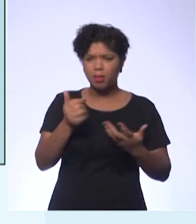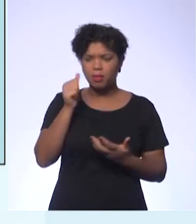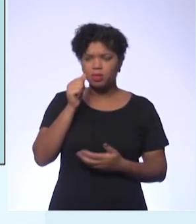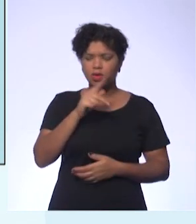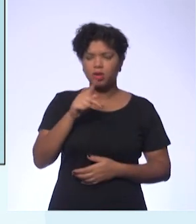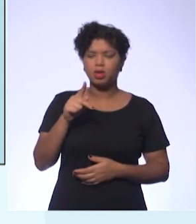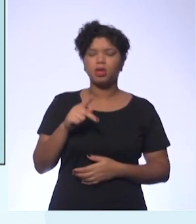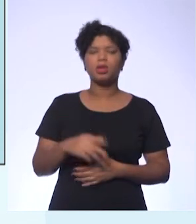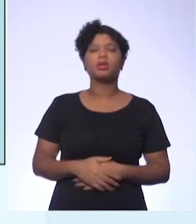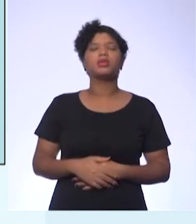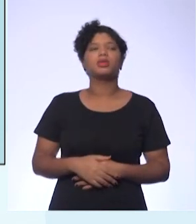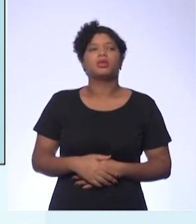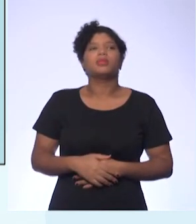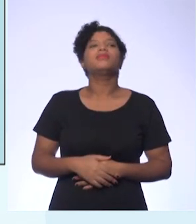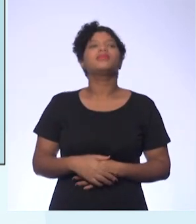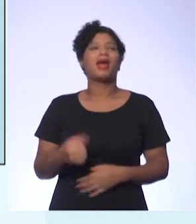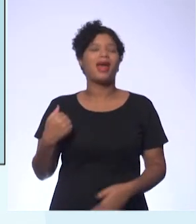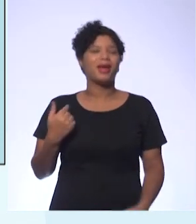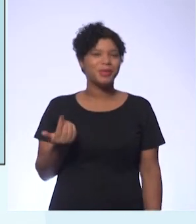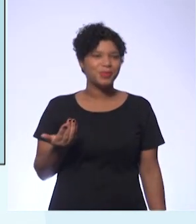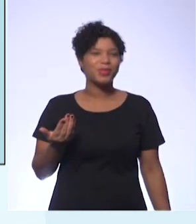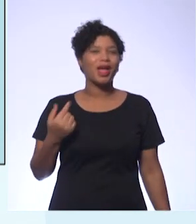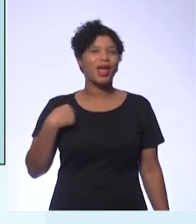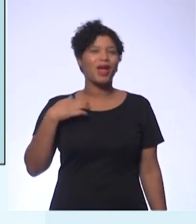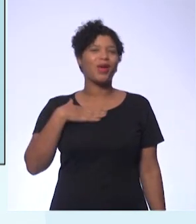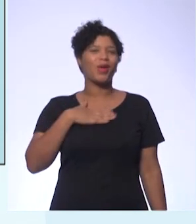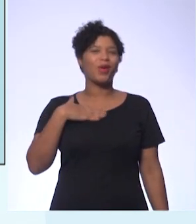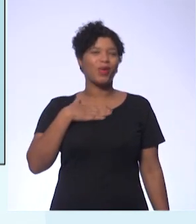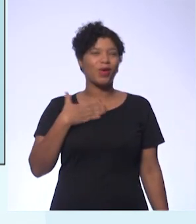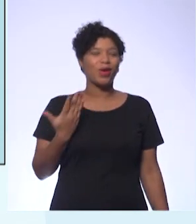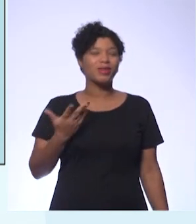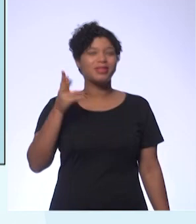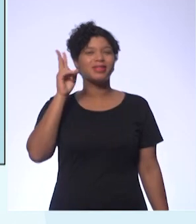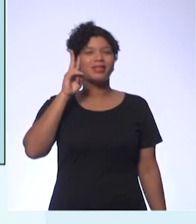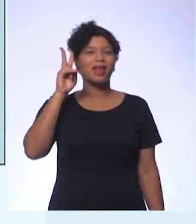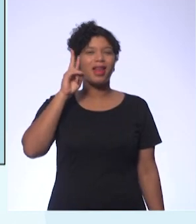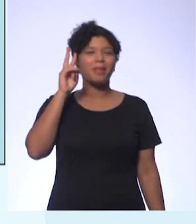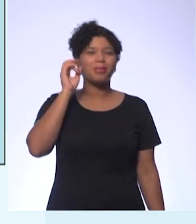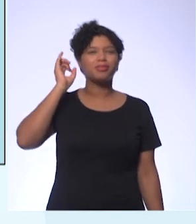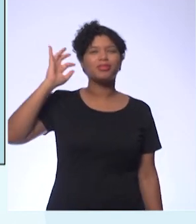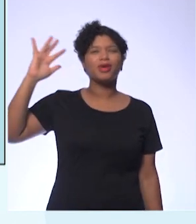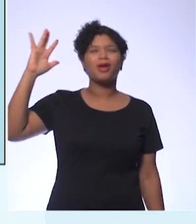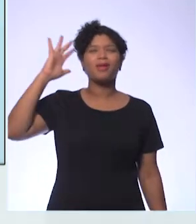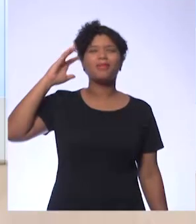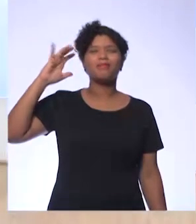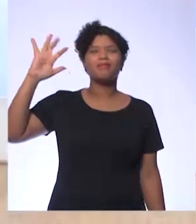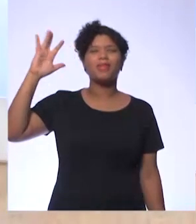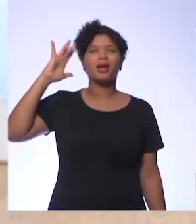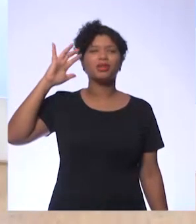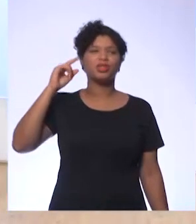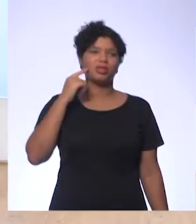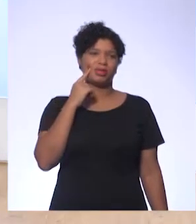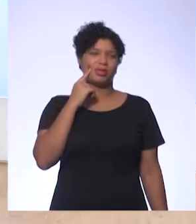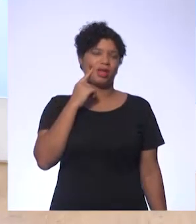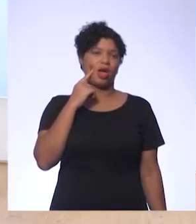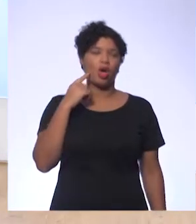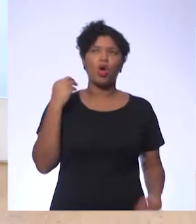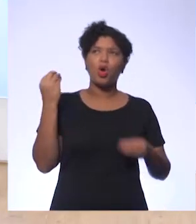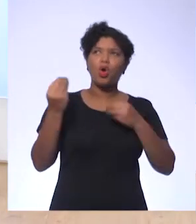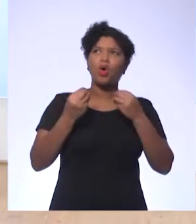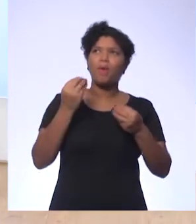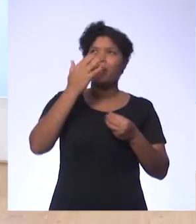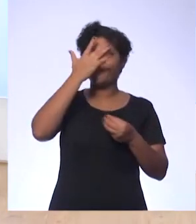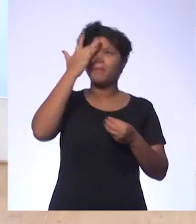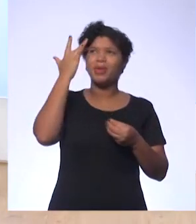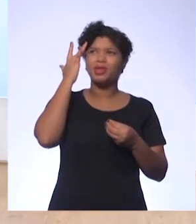questão? Eu gosto, né, Jana, de fazer assim um exercício de imaginação com os nossos alunos, porque assim não dá para imaginar a quantidade